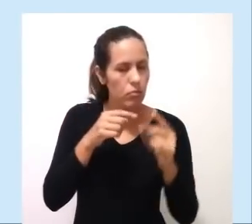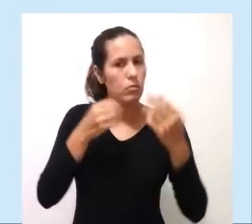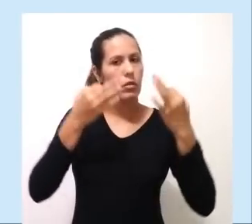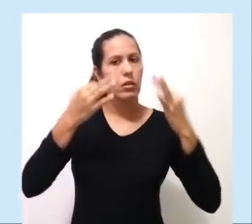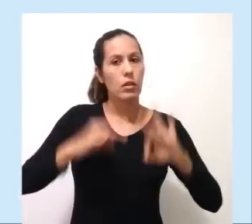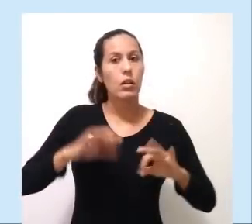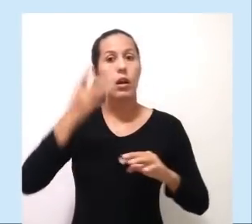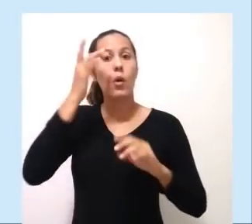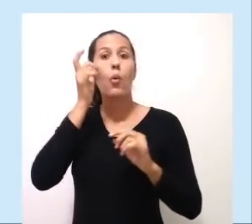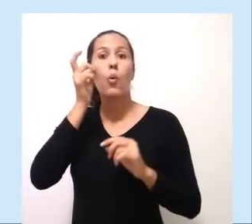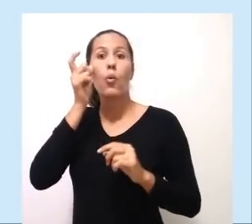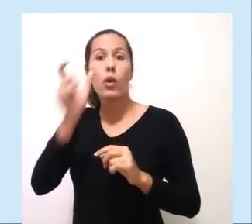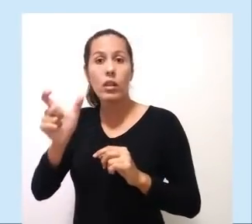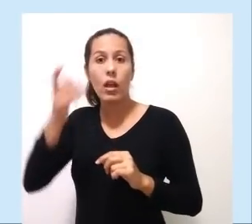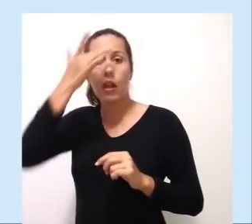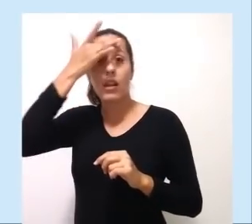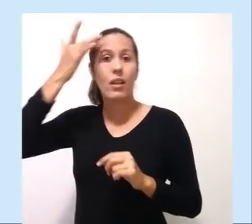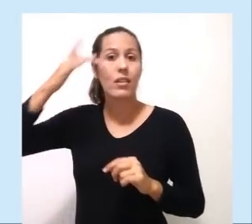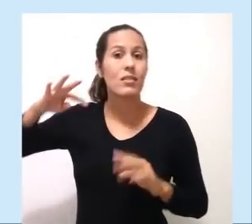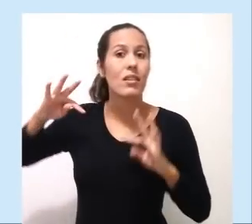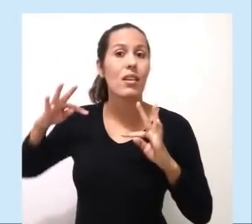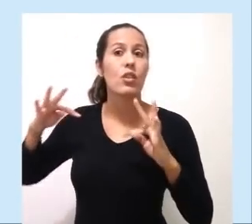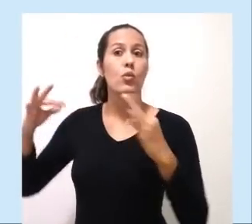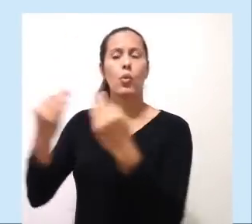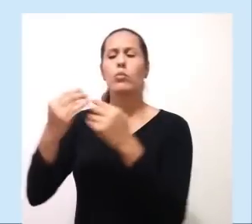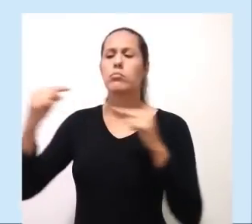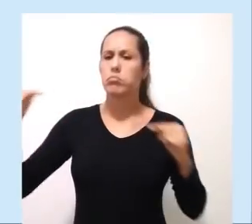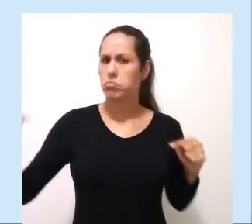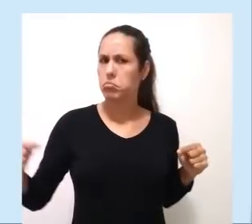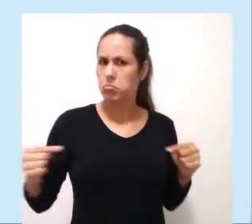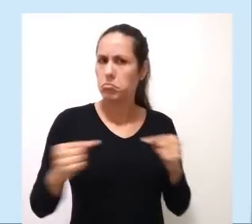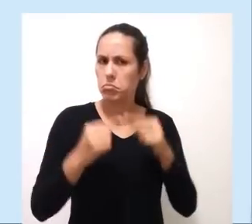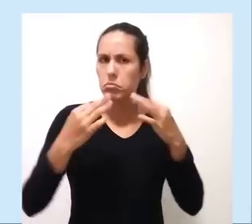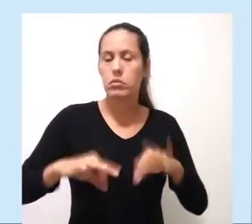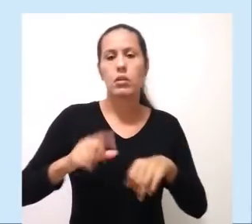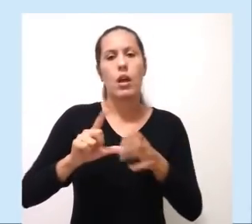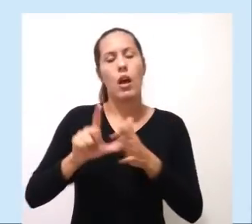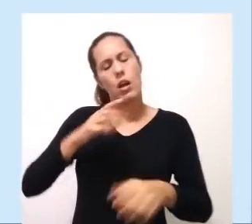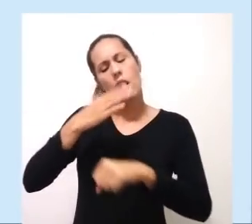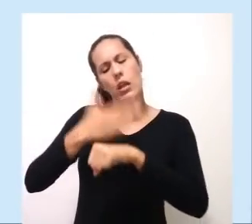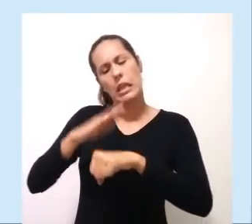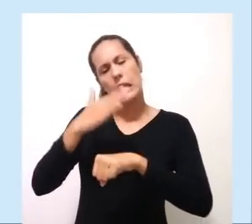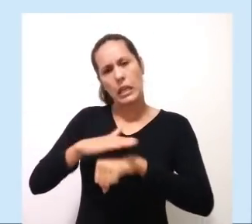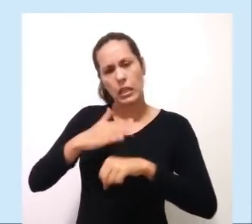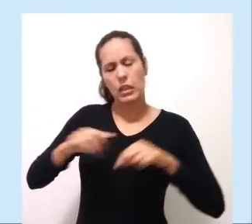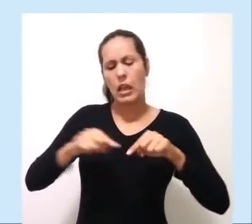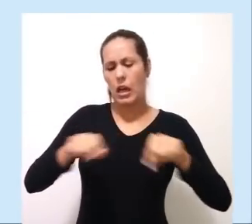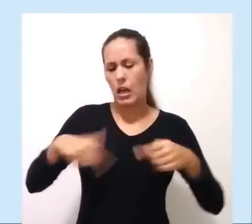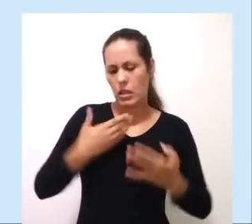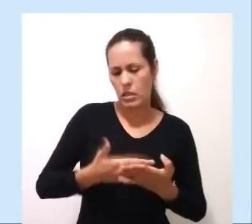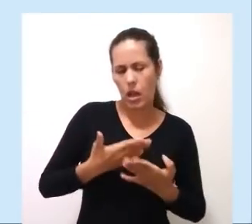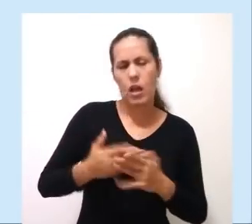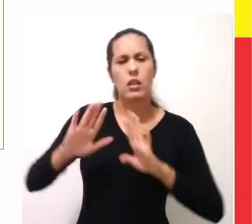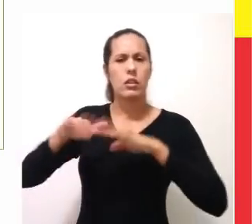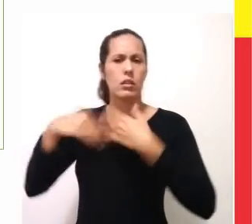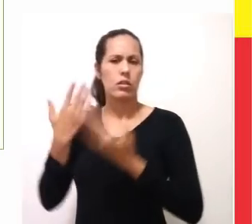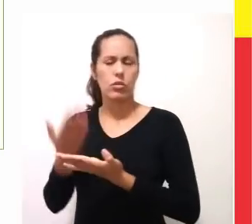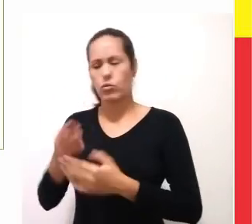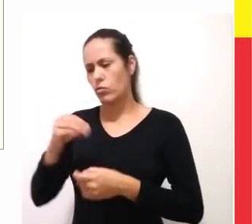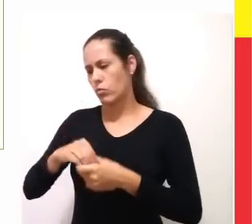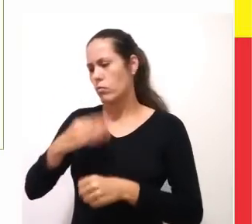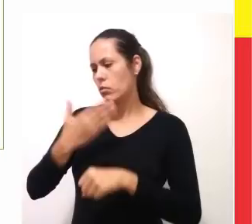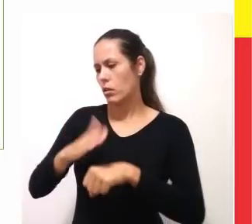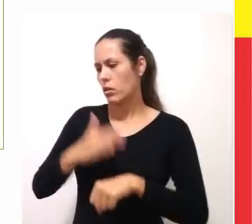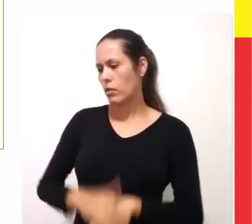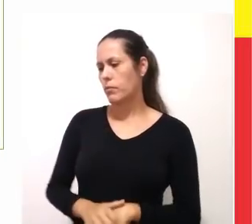de interesse para todos. Então, é bom sempre treinar em sala de aula, treinar na escola. E aqui